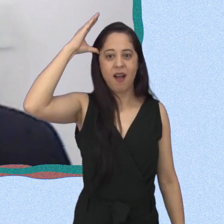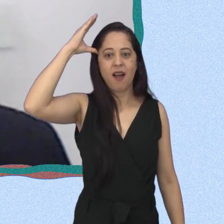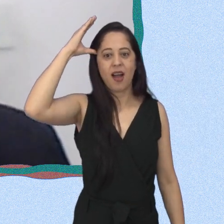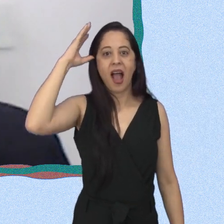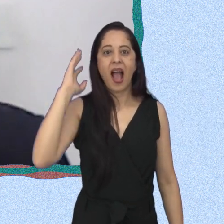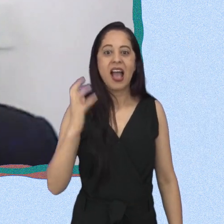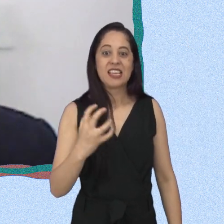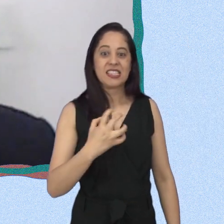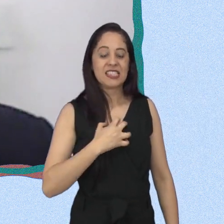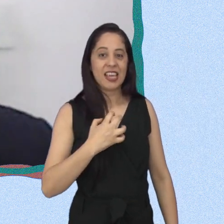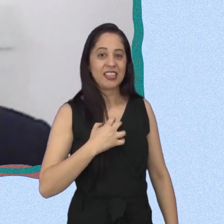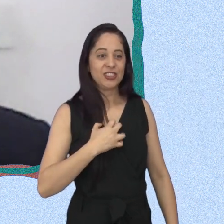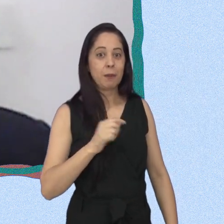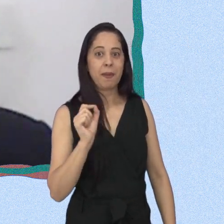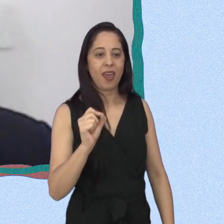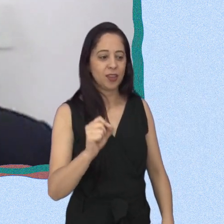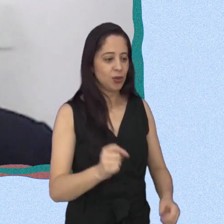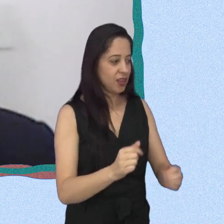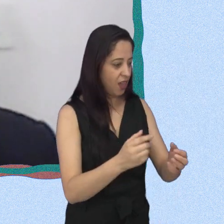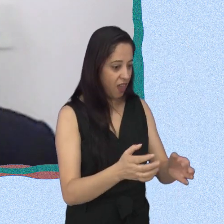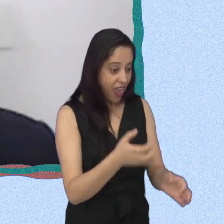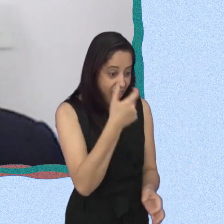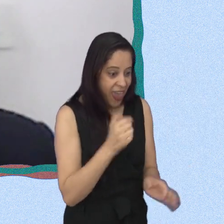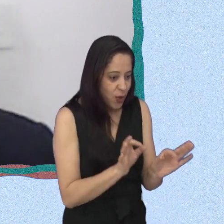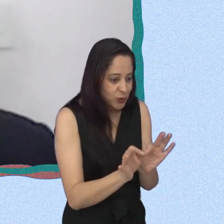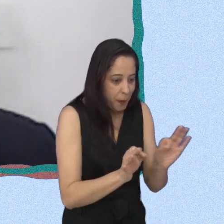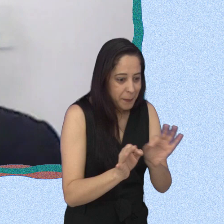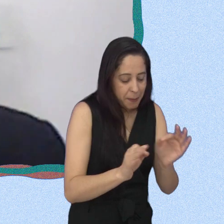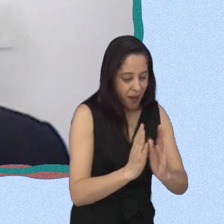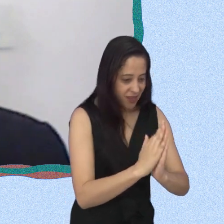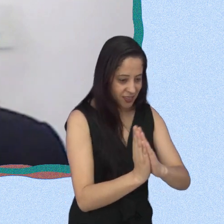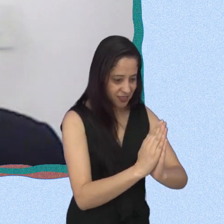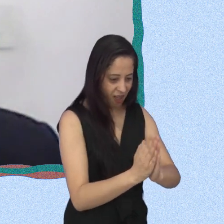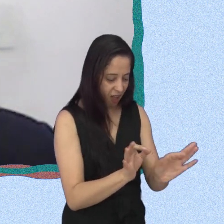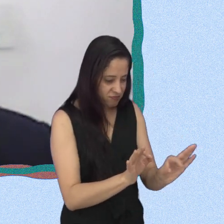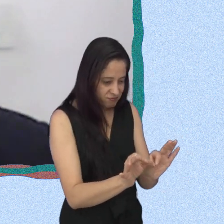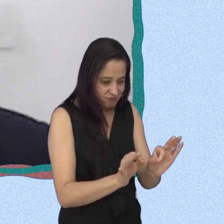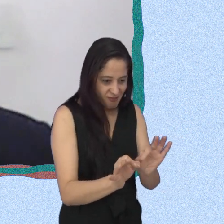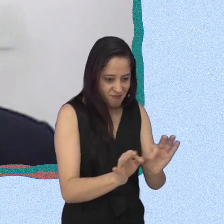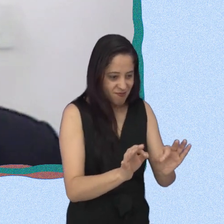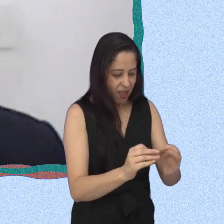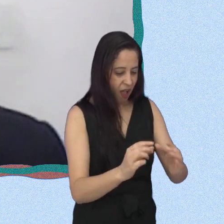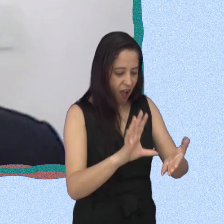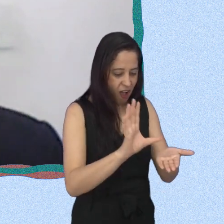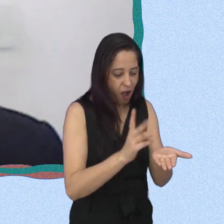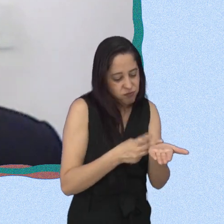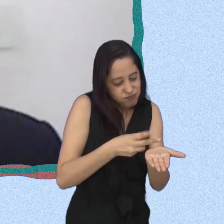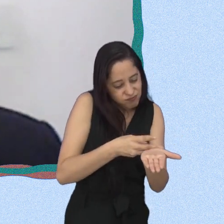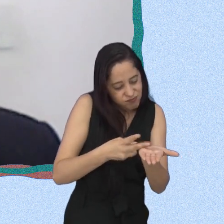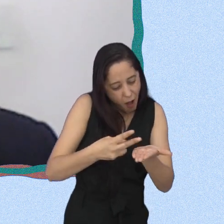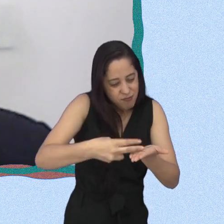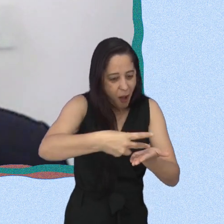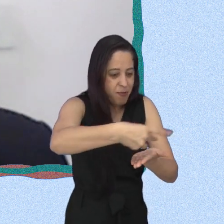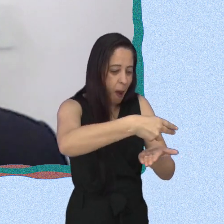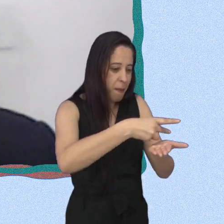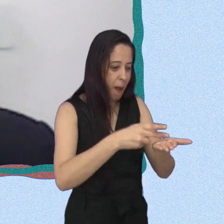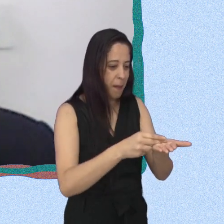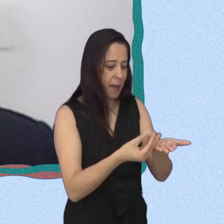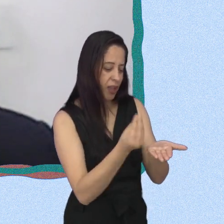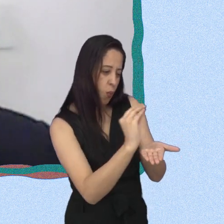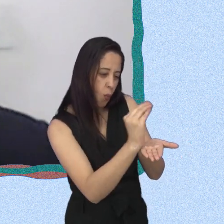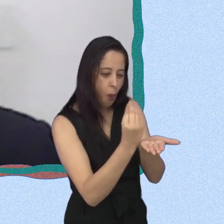desenvolve-se sentimento de pertencimento, né? Desenvolve-se, né, como eu